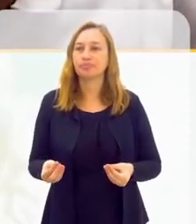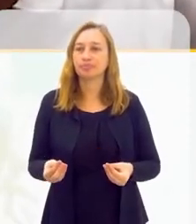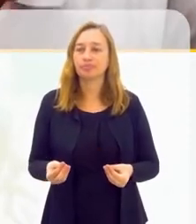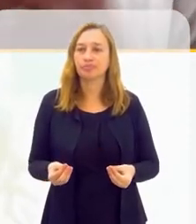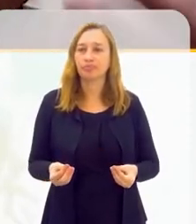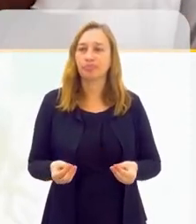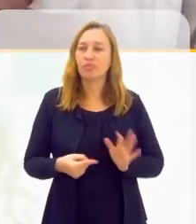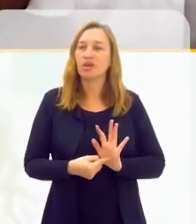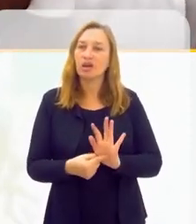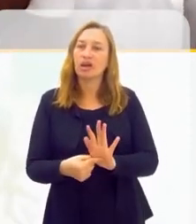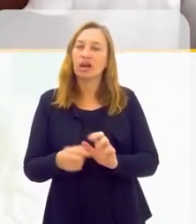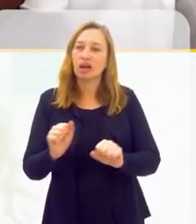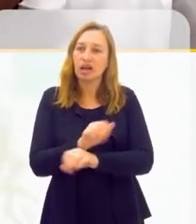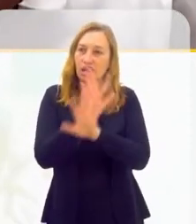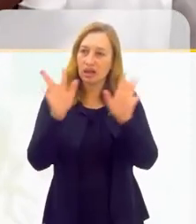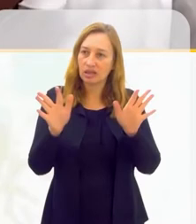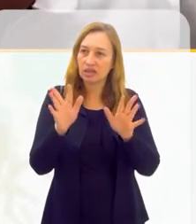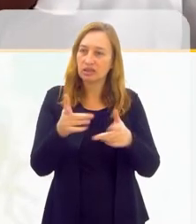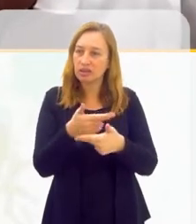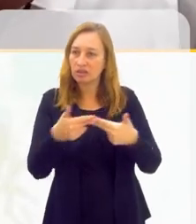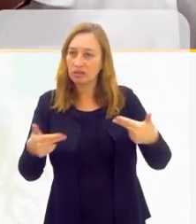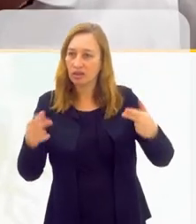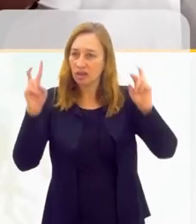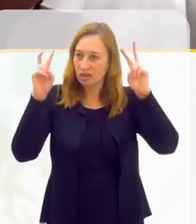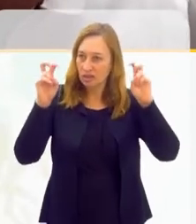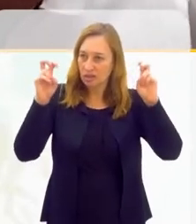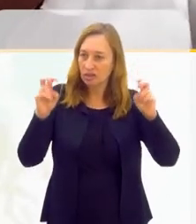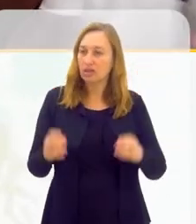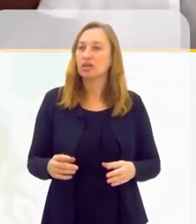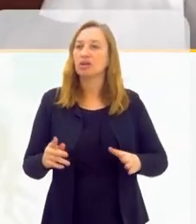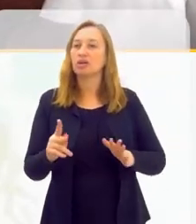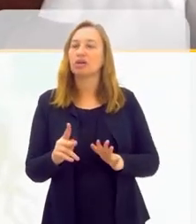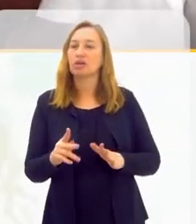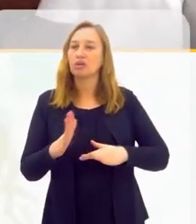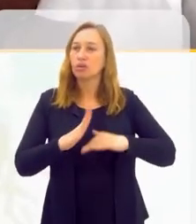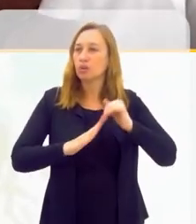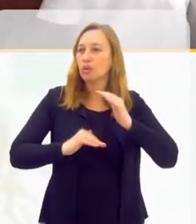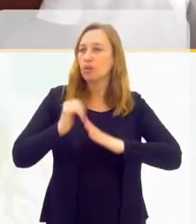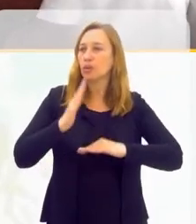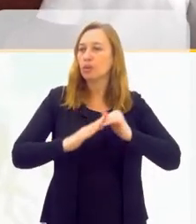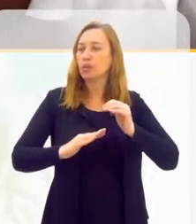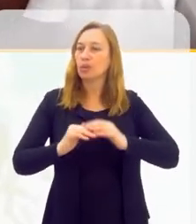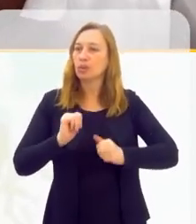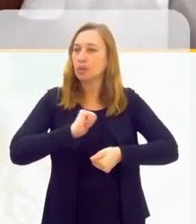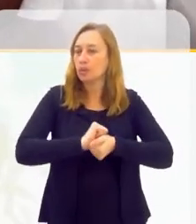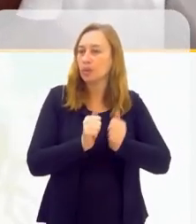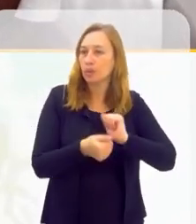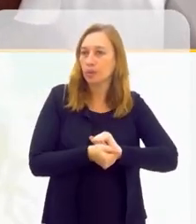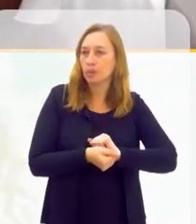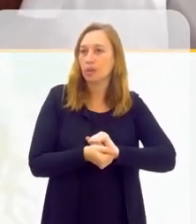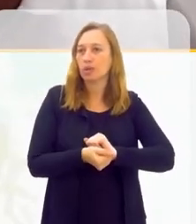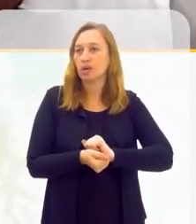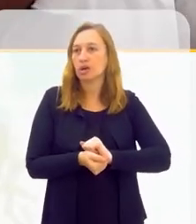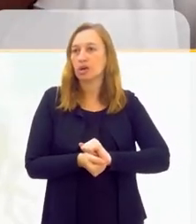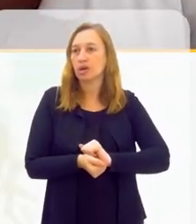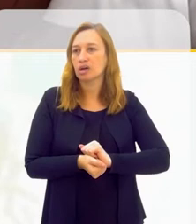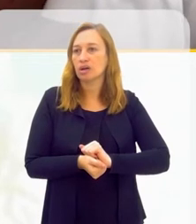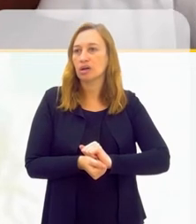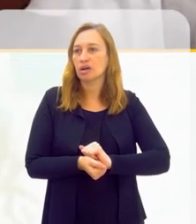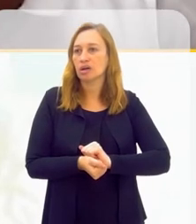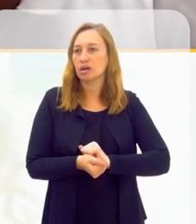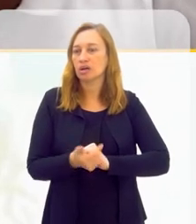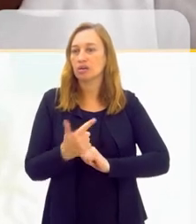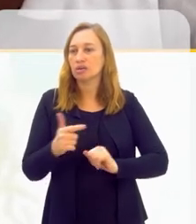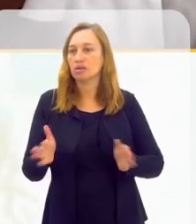dá, de mostrar claramente que, em muitos casos, o profissional até está apto do ponto de vista das competências, mas não